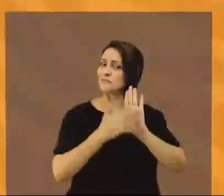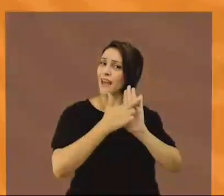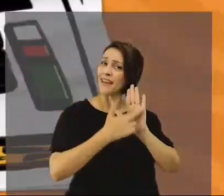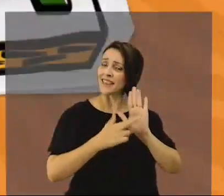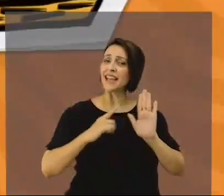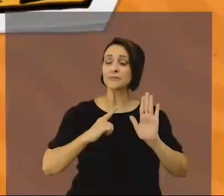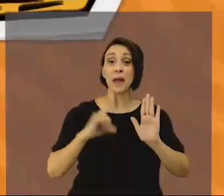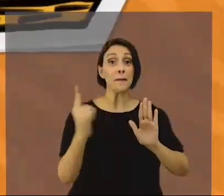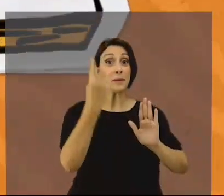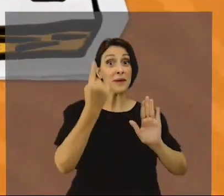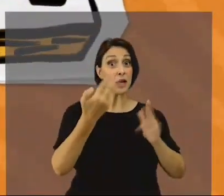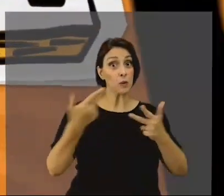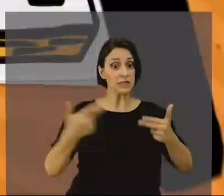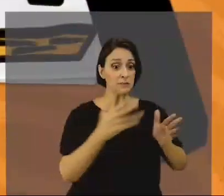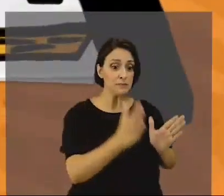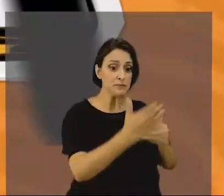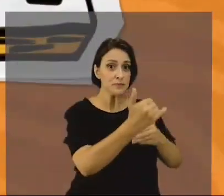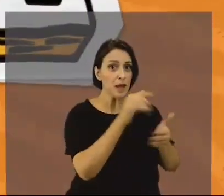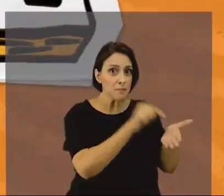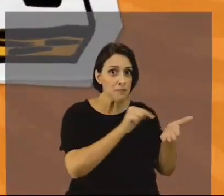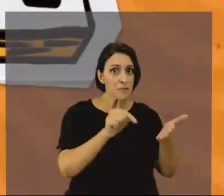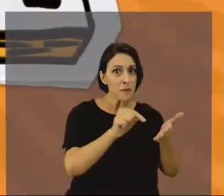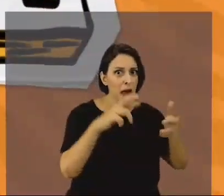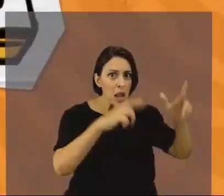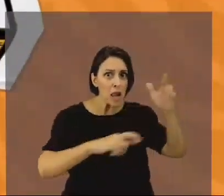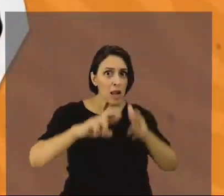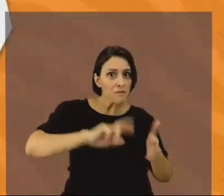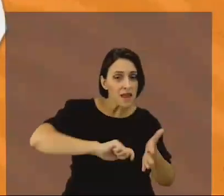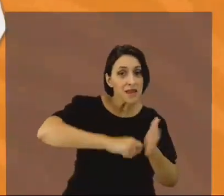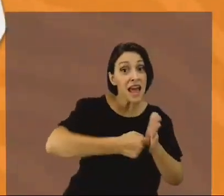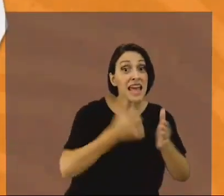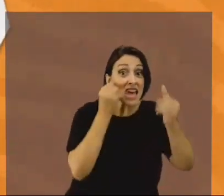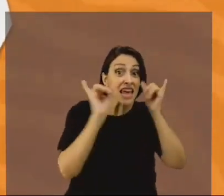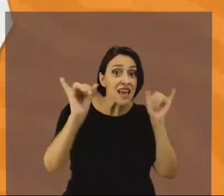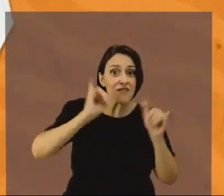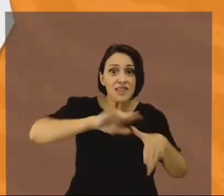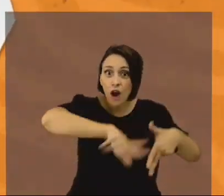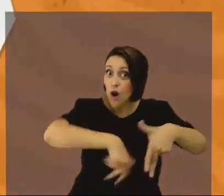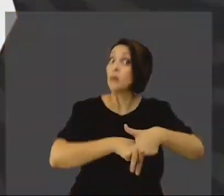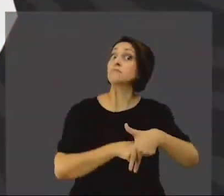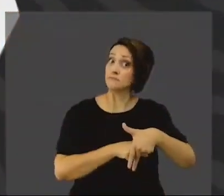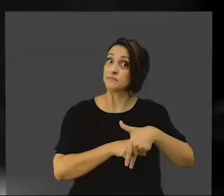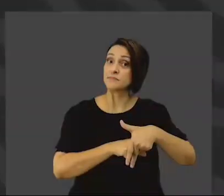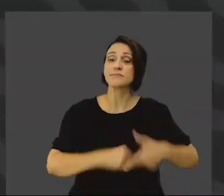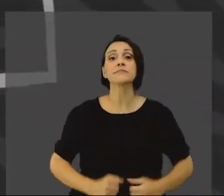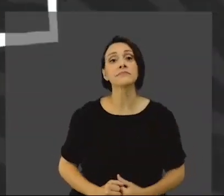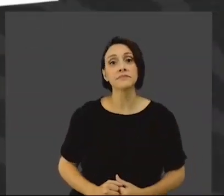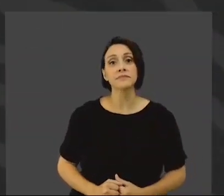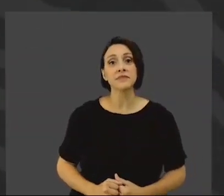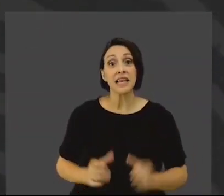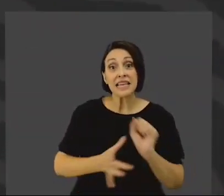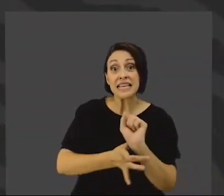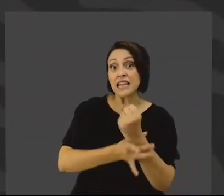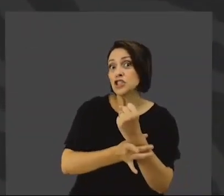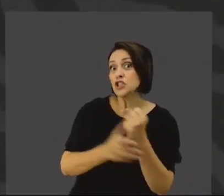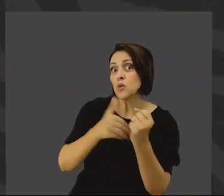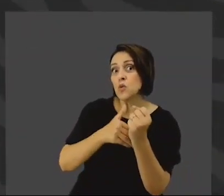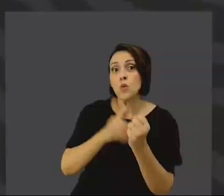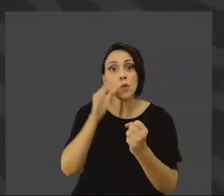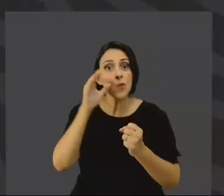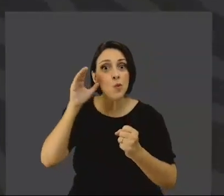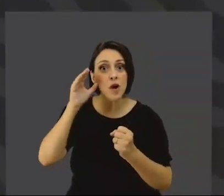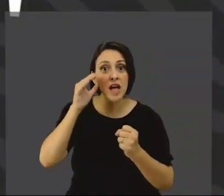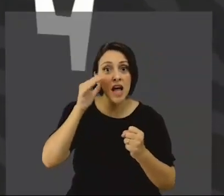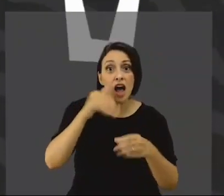roteiro. Primeiro, a urna eletrônica é auditada e lacrada para impedir tentativas de fraude. Para garantir o sigilo,